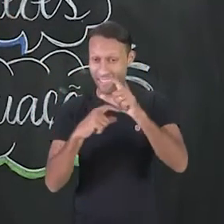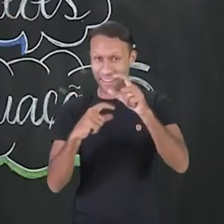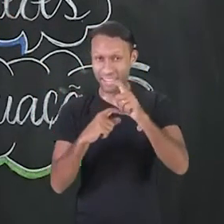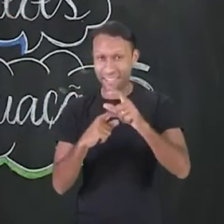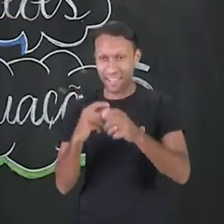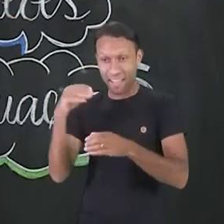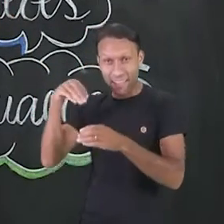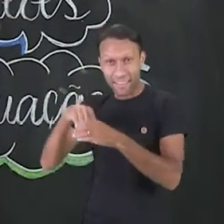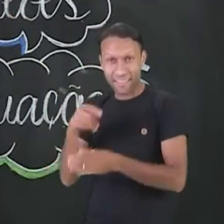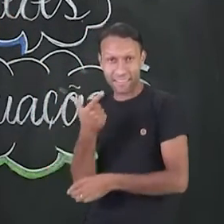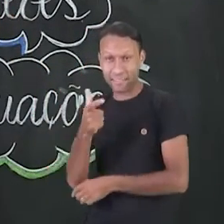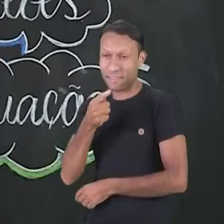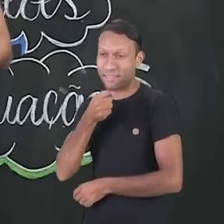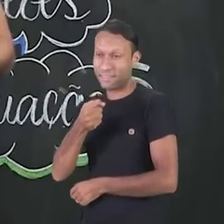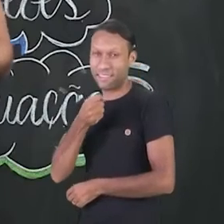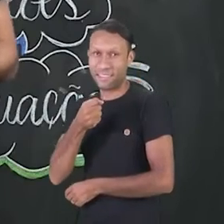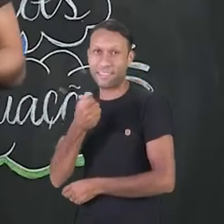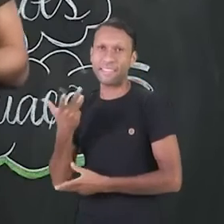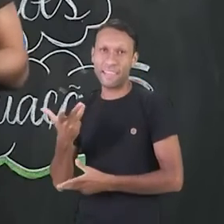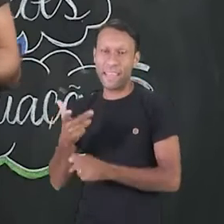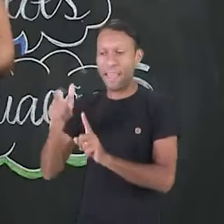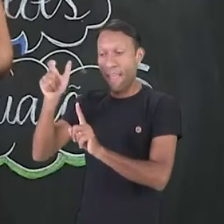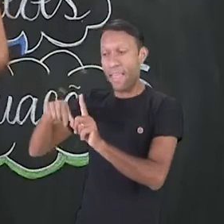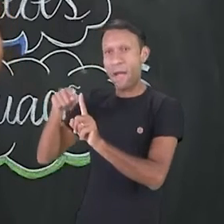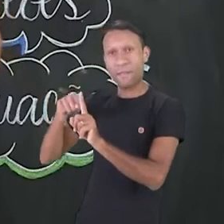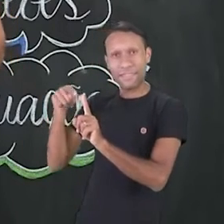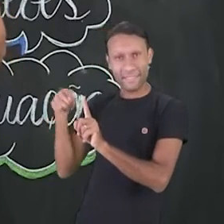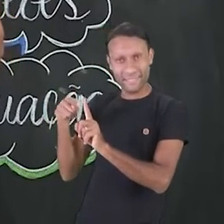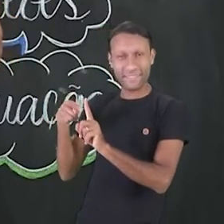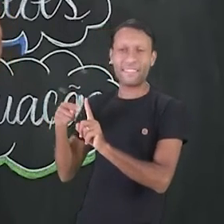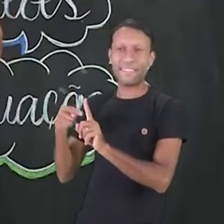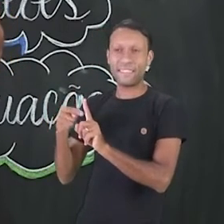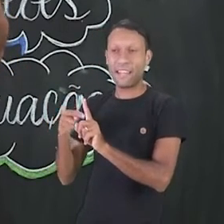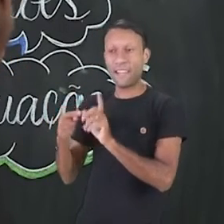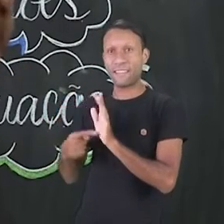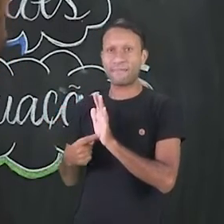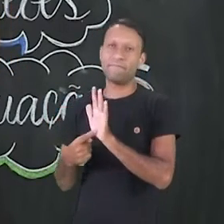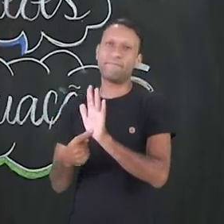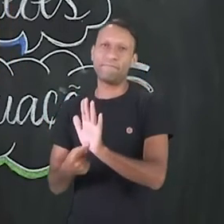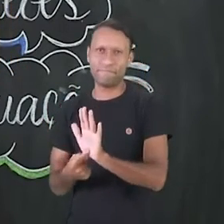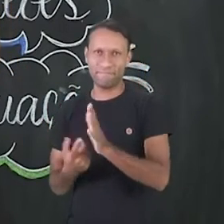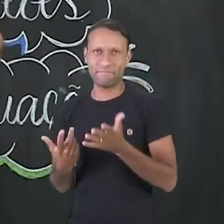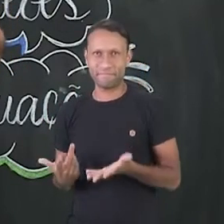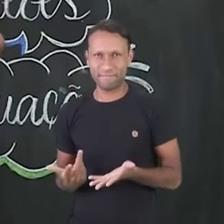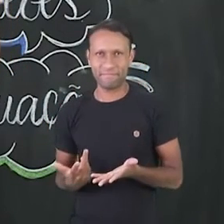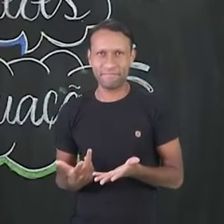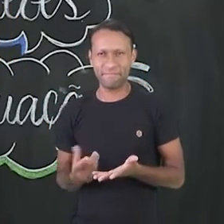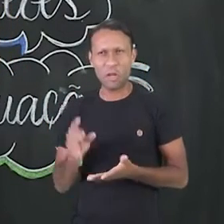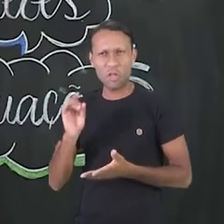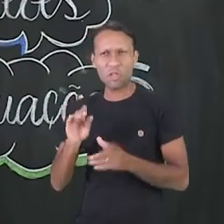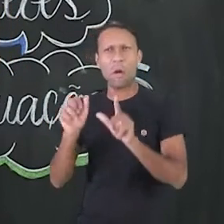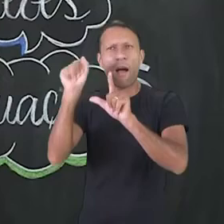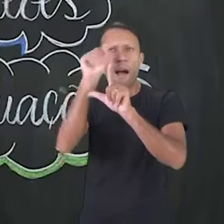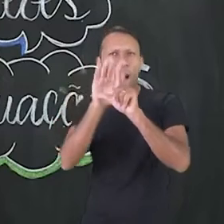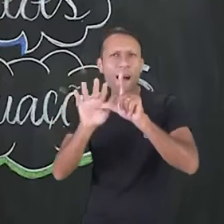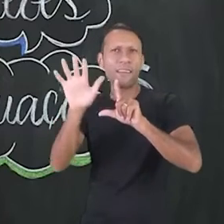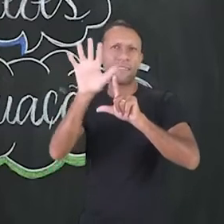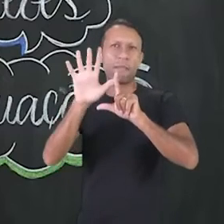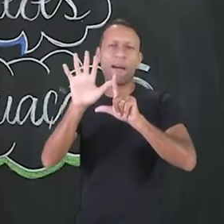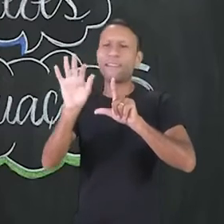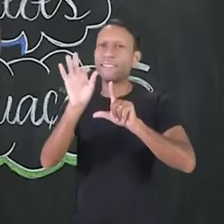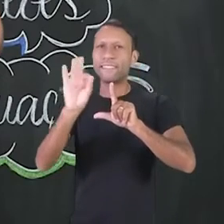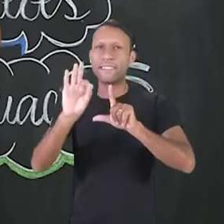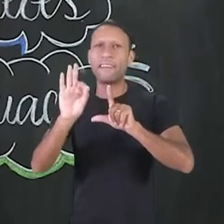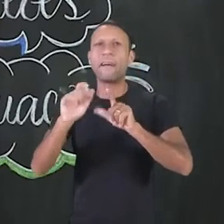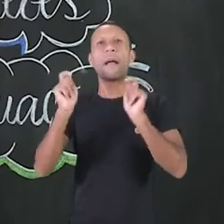narrador nas histórias em quadrinhos, são os personagens que estão vivenciando aquela situação e nem sempre apenas a imagem, apenas o quadro ele